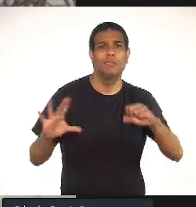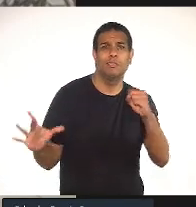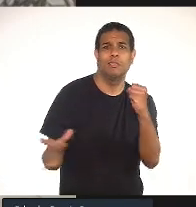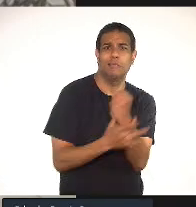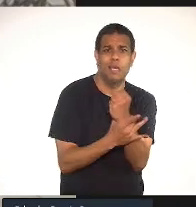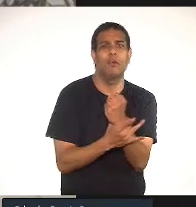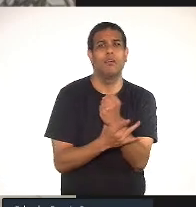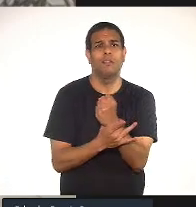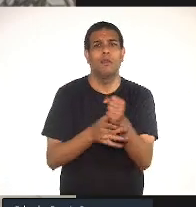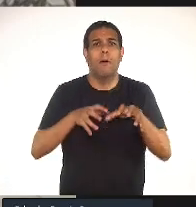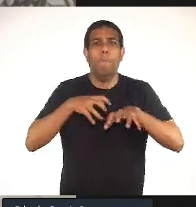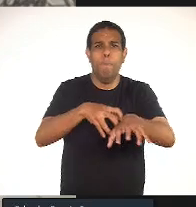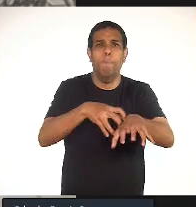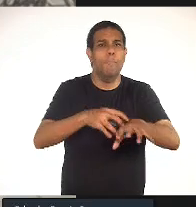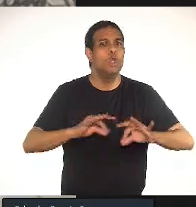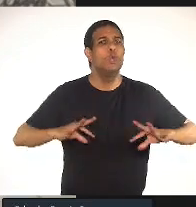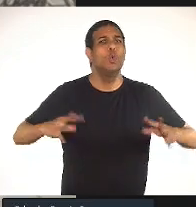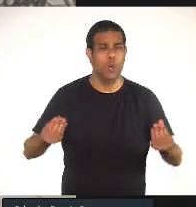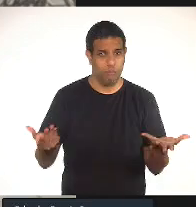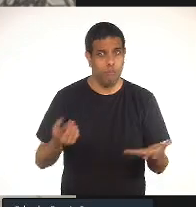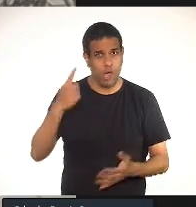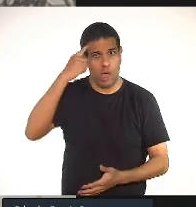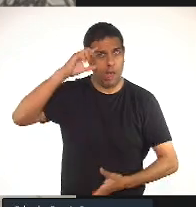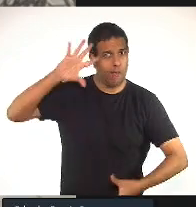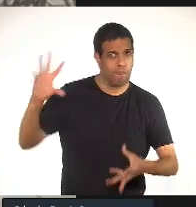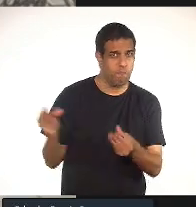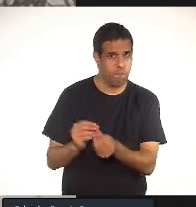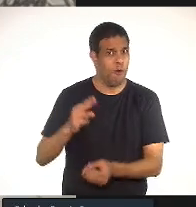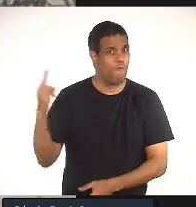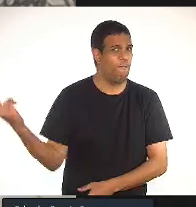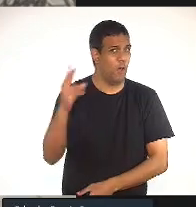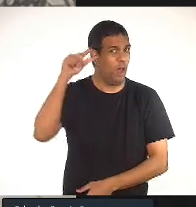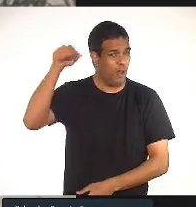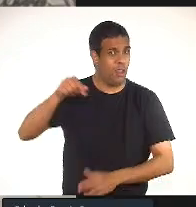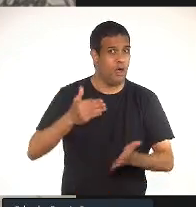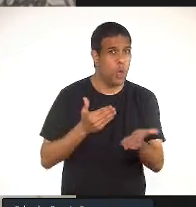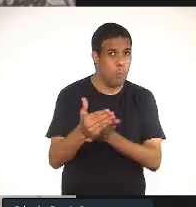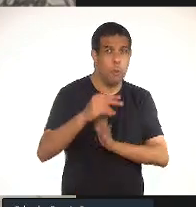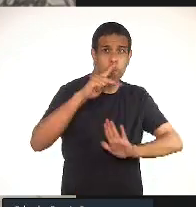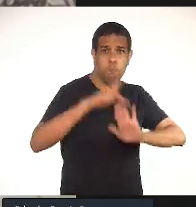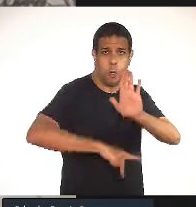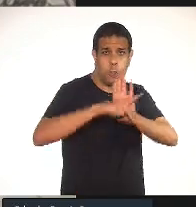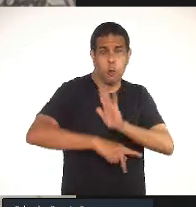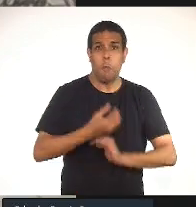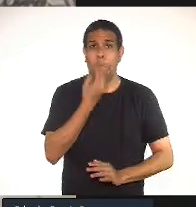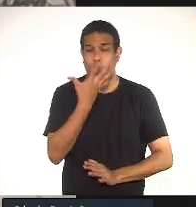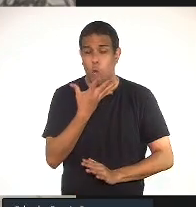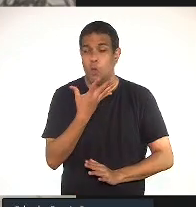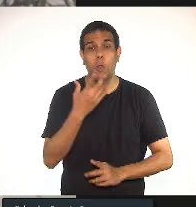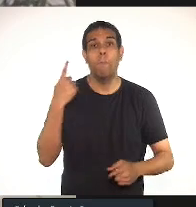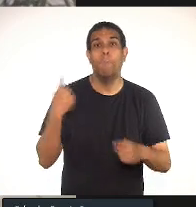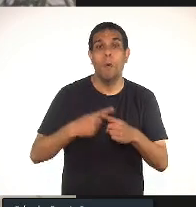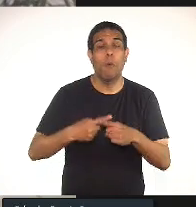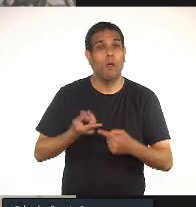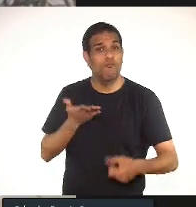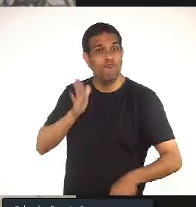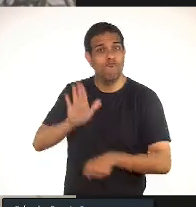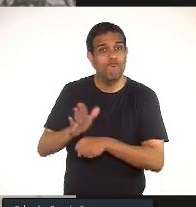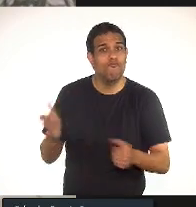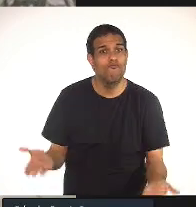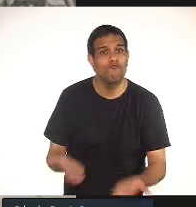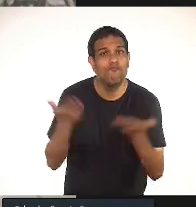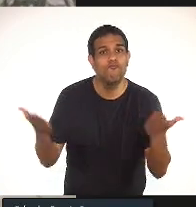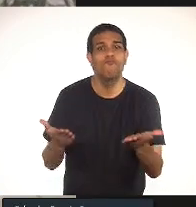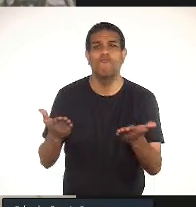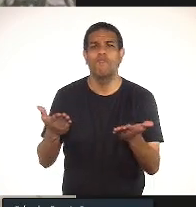segurança, mobilidade, entre outros. Por isso, eu considero louvável a iniciativa, senhor presidente, posto que contribuirá para o